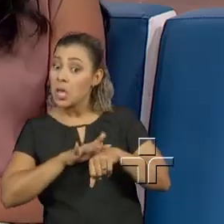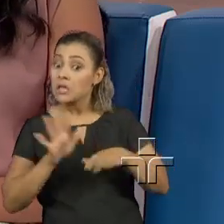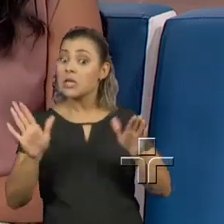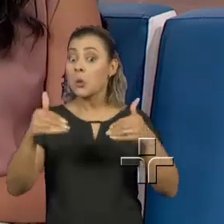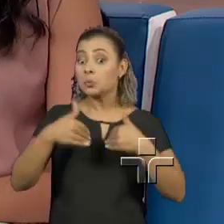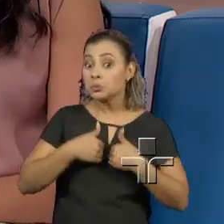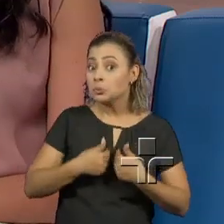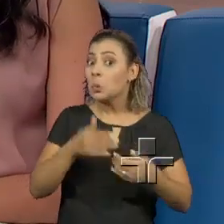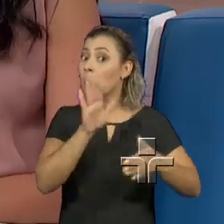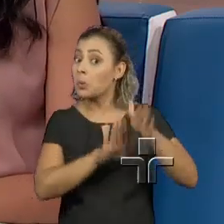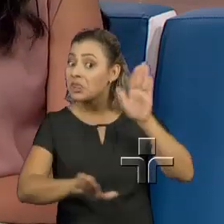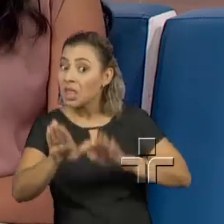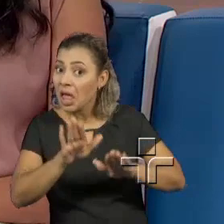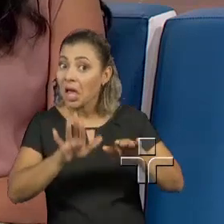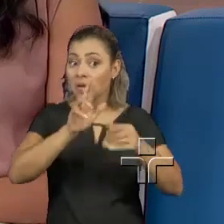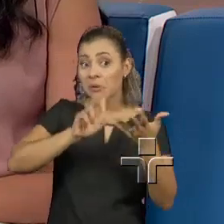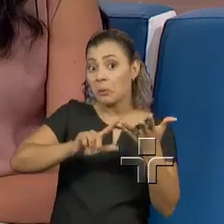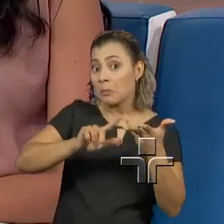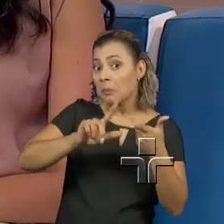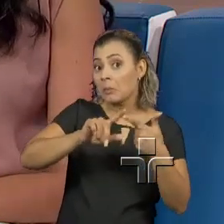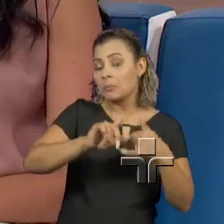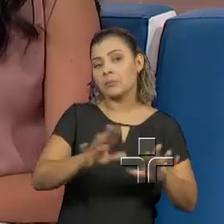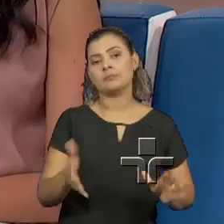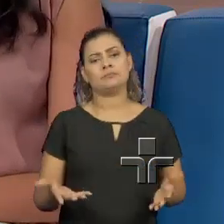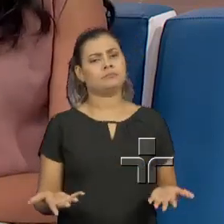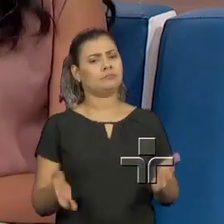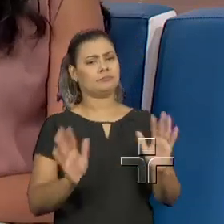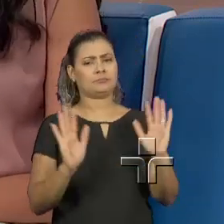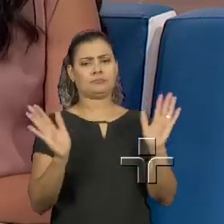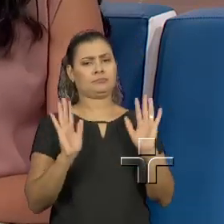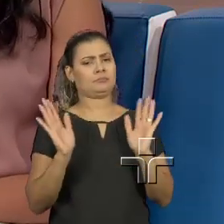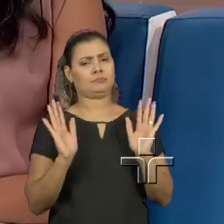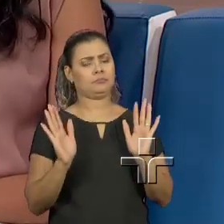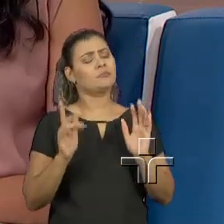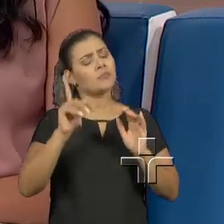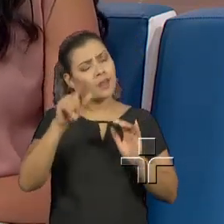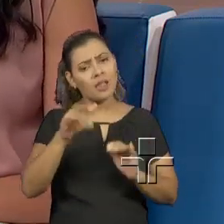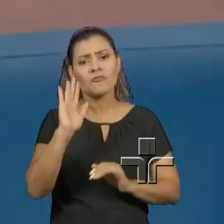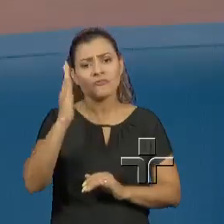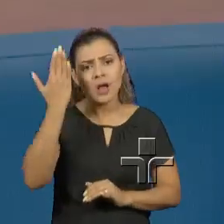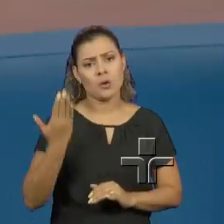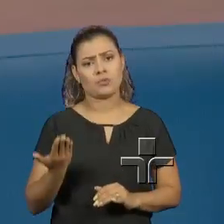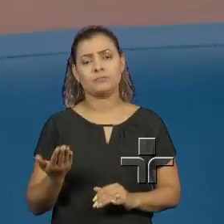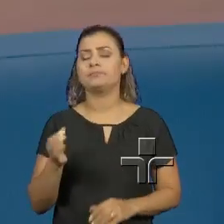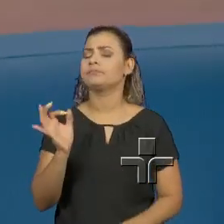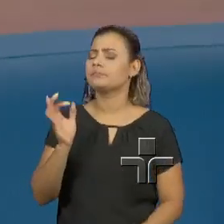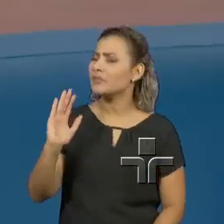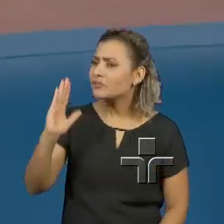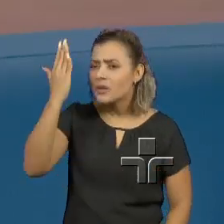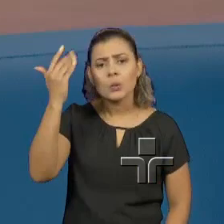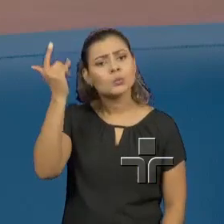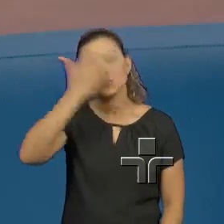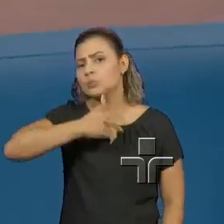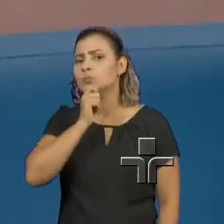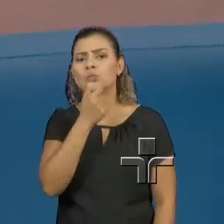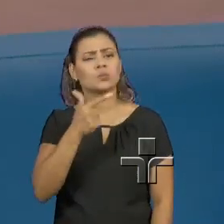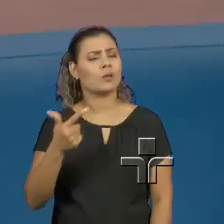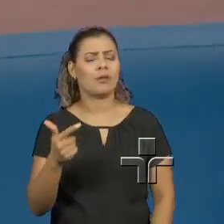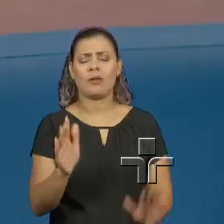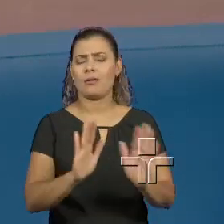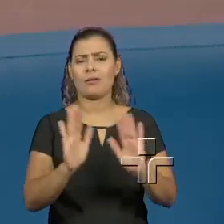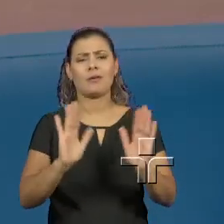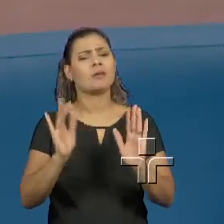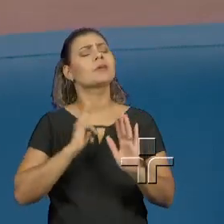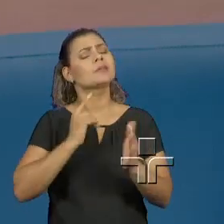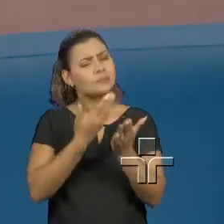ou outras doenças ou até alguns transtornos. E tudo isso é falso, né? É falso. Não tem nenhuma comprovação, não é? Não,